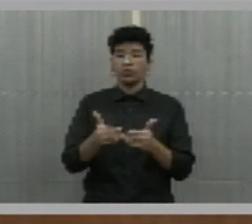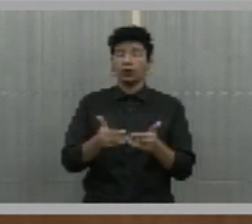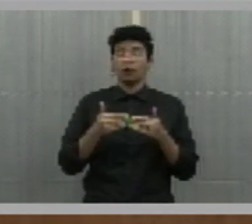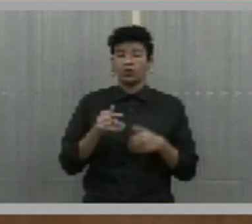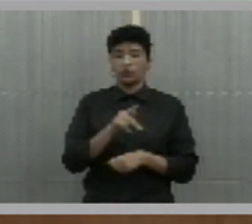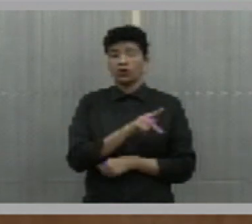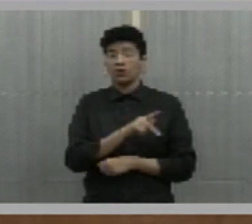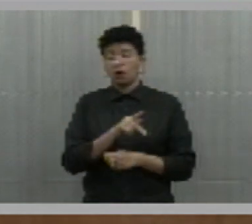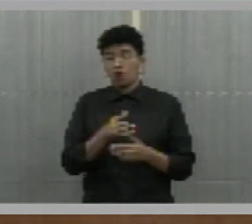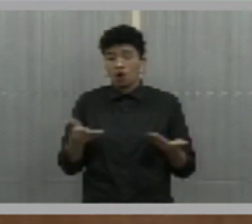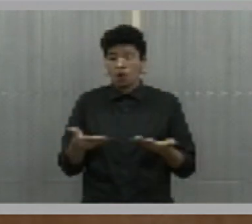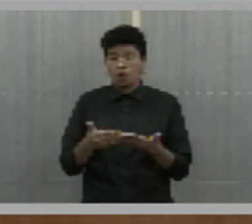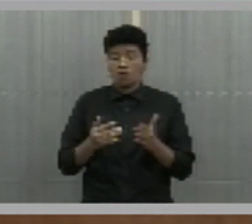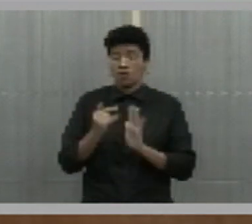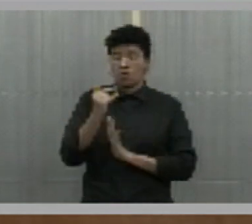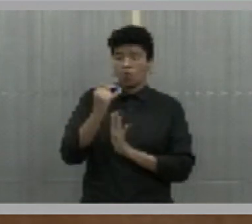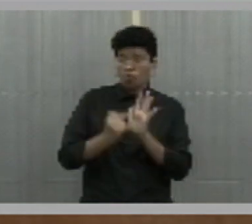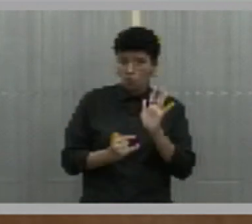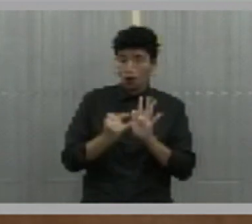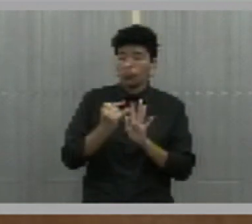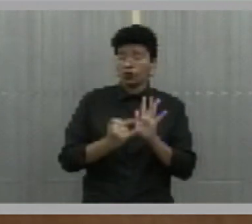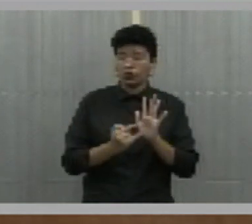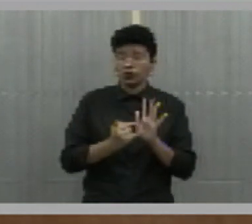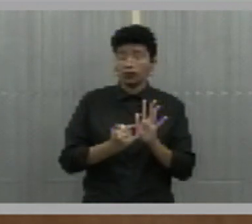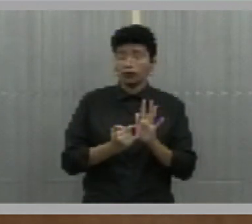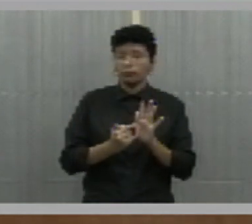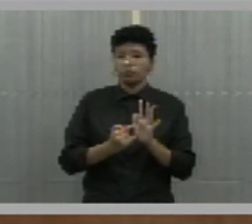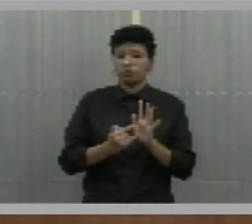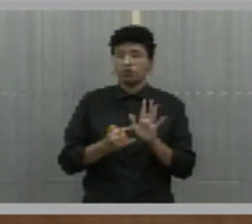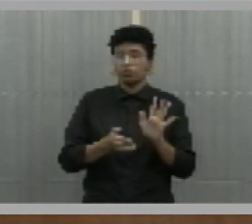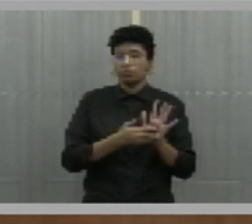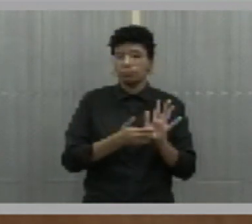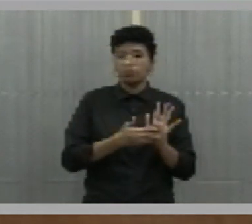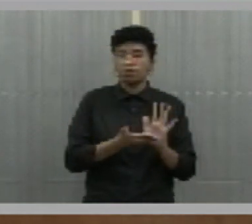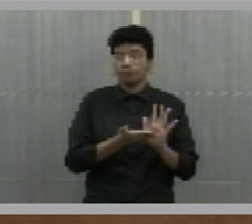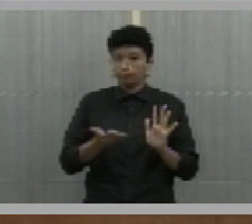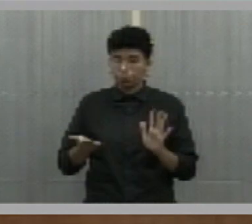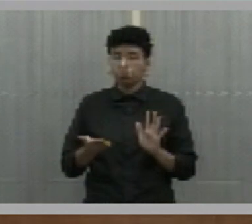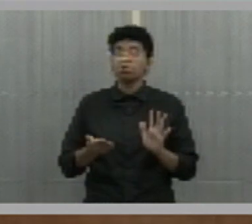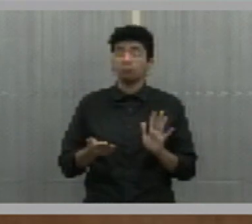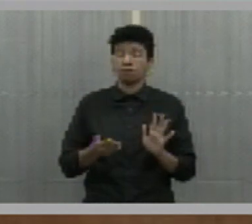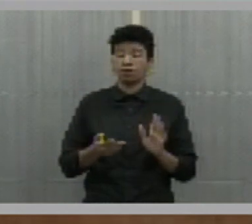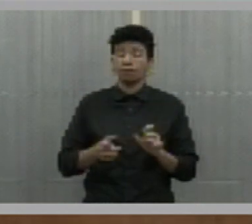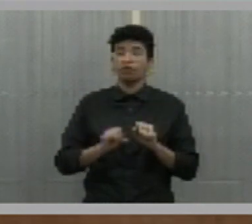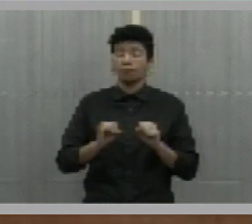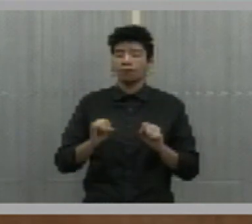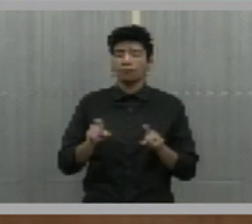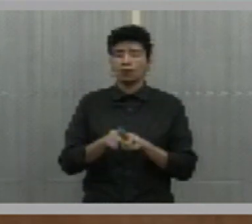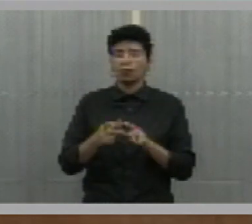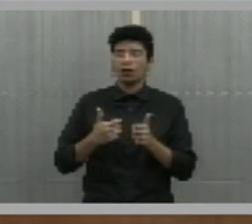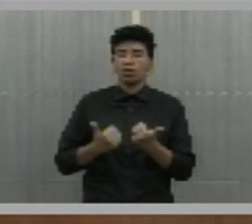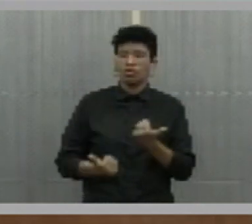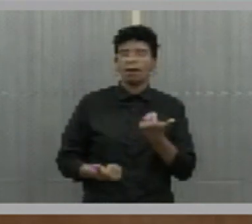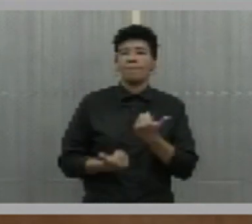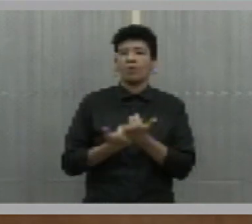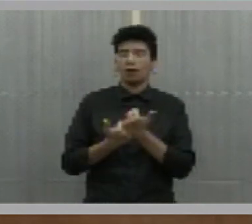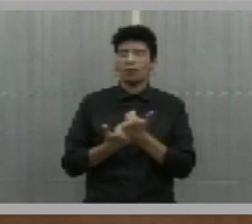presente requerimento seja submetido à apreciação do plenário da Casa, certo de contar com apoio